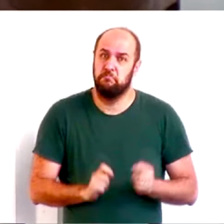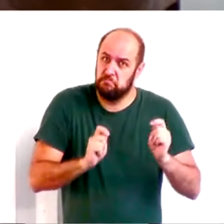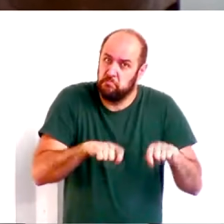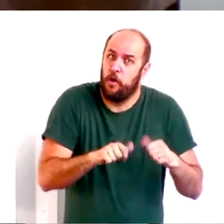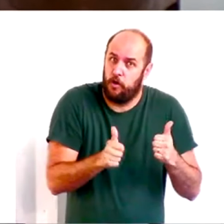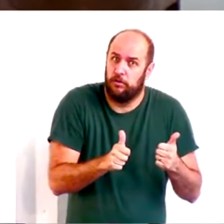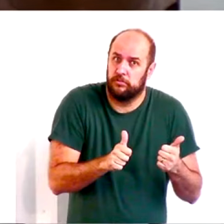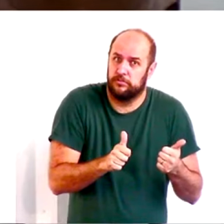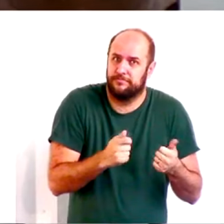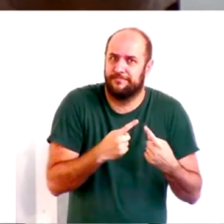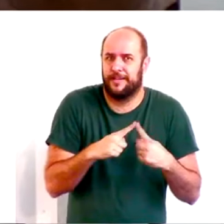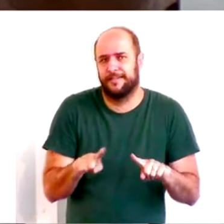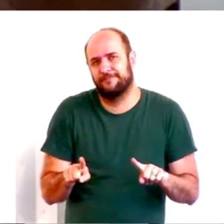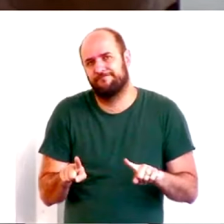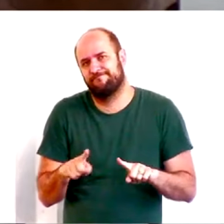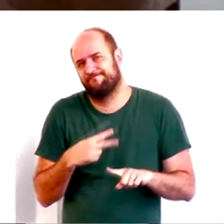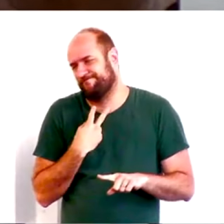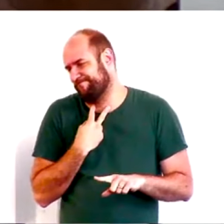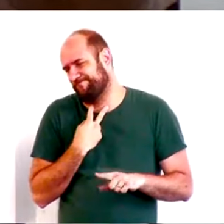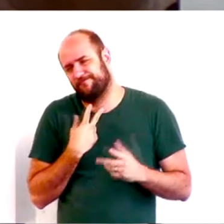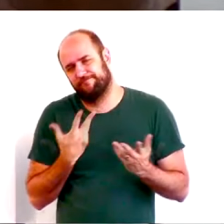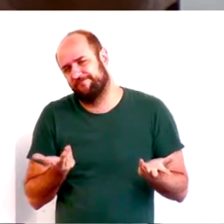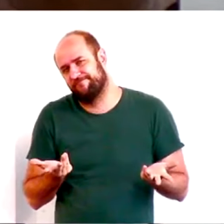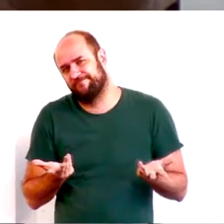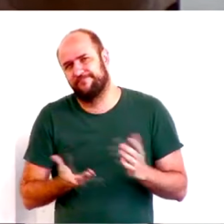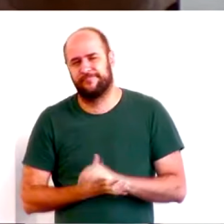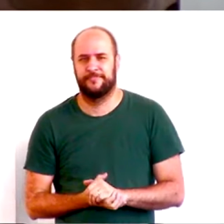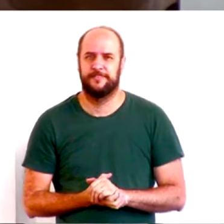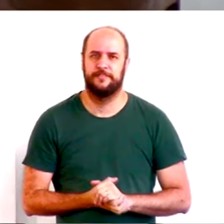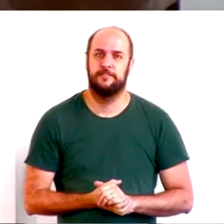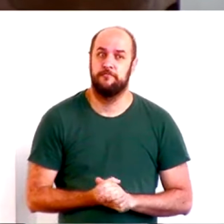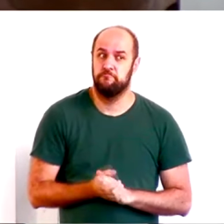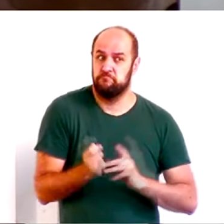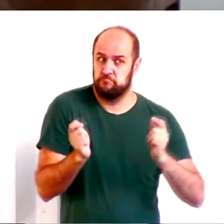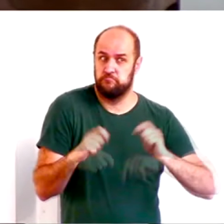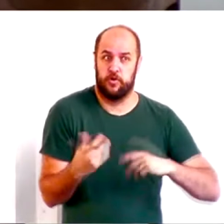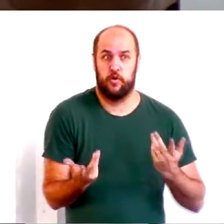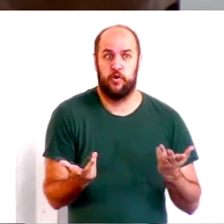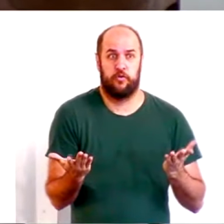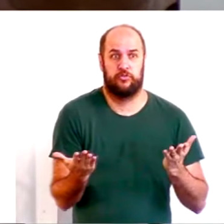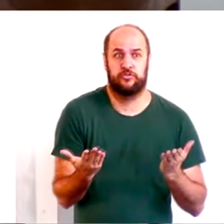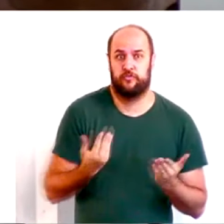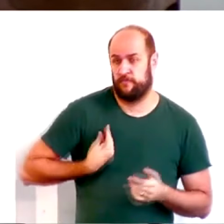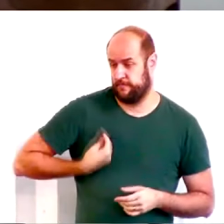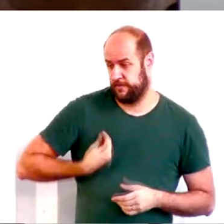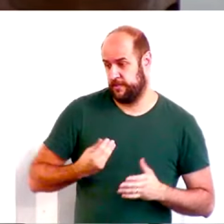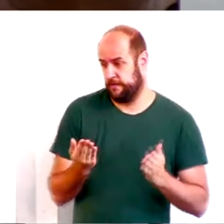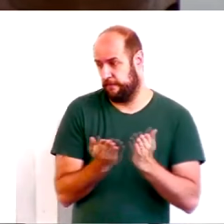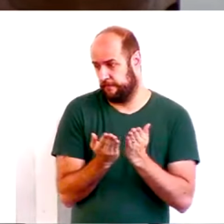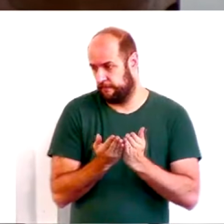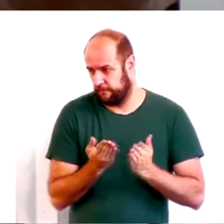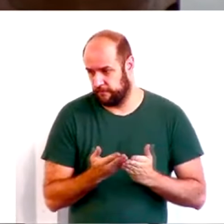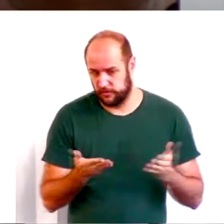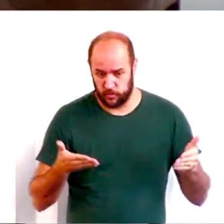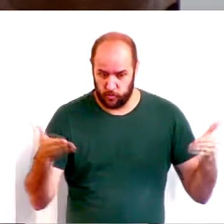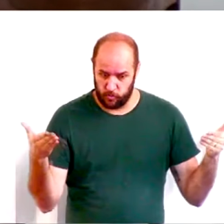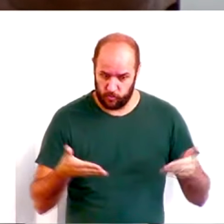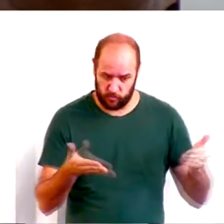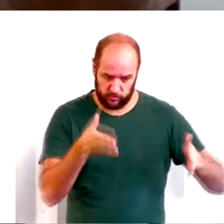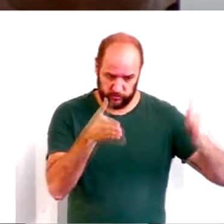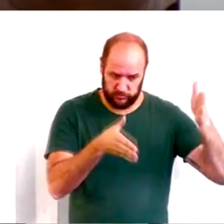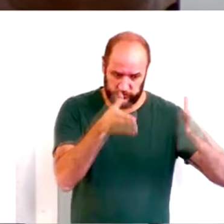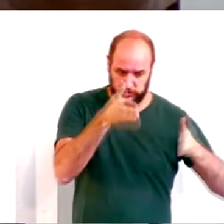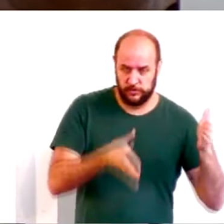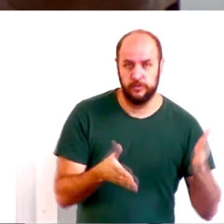mas pode ser que não pode ser que o cristianismo dos nossos dias ou uma grande parte